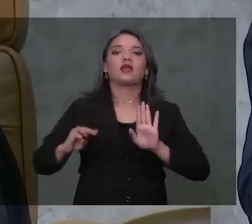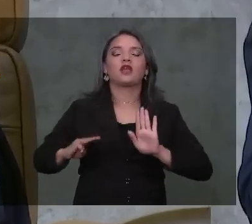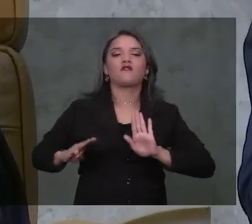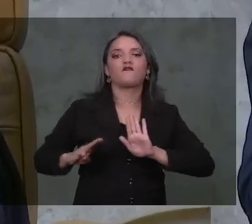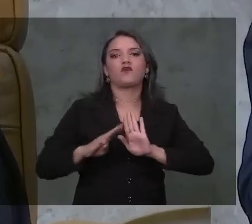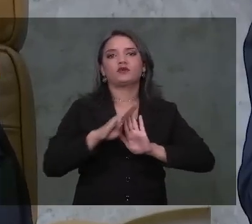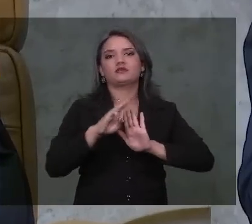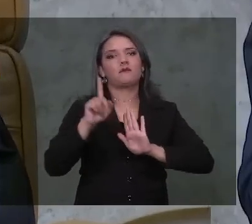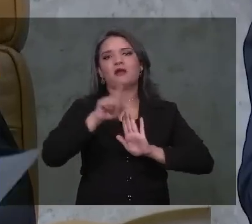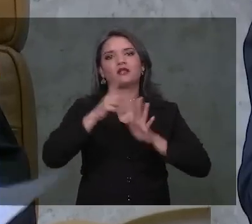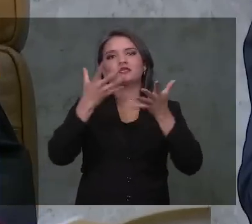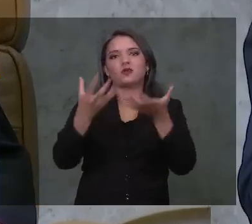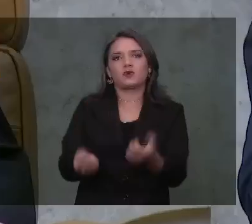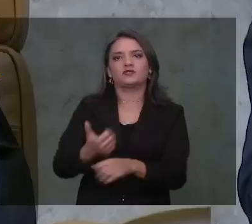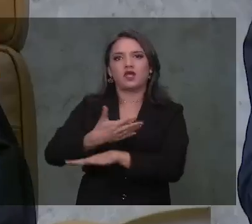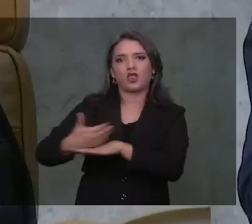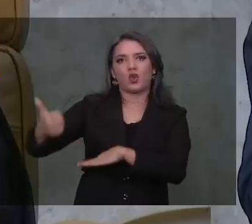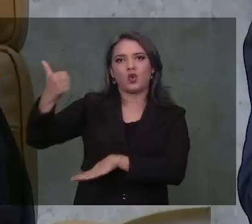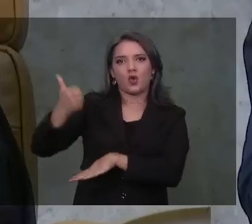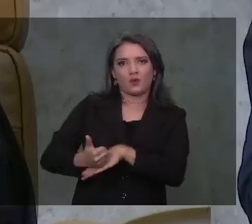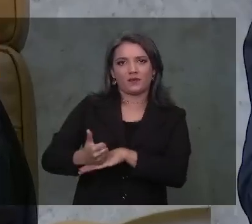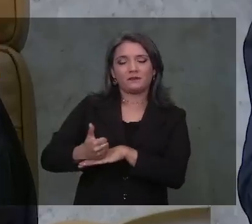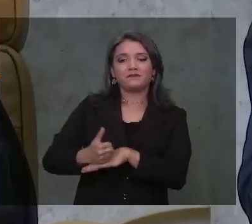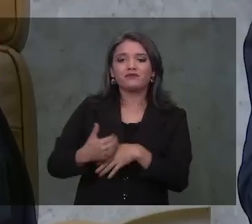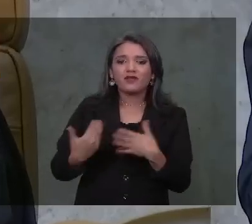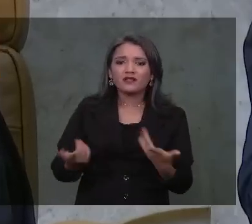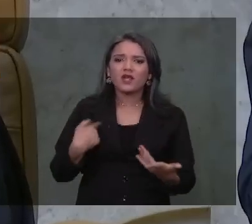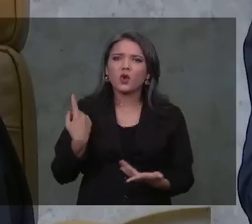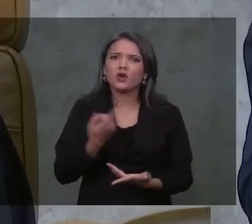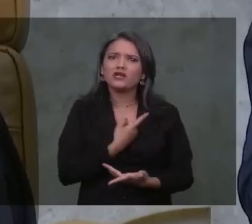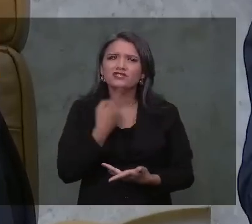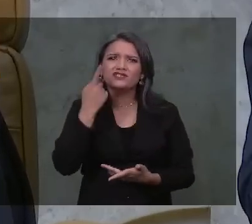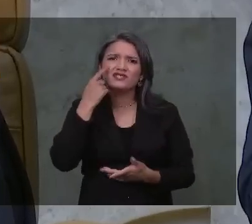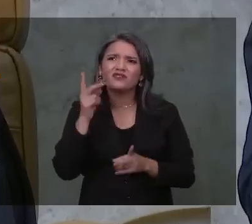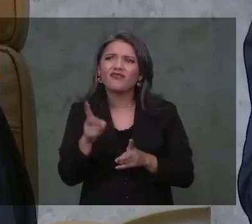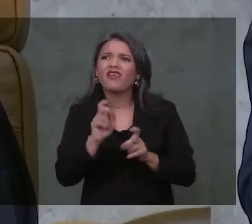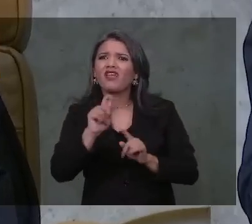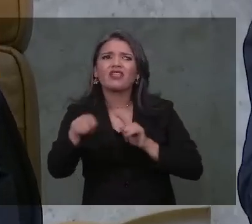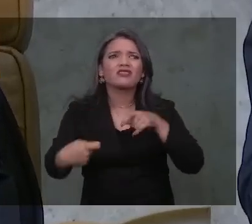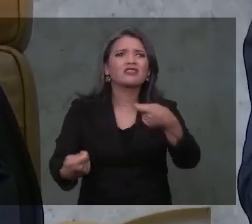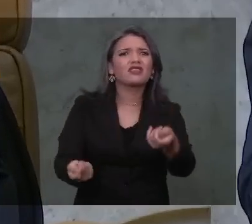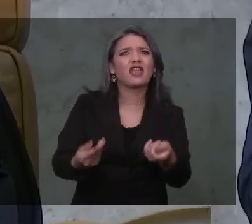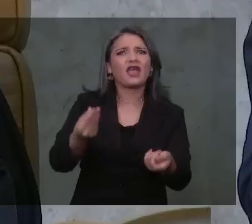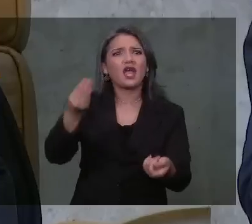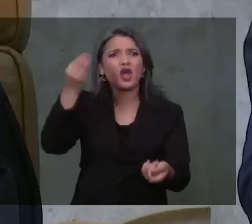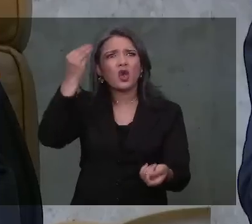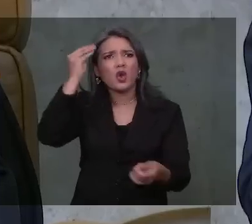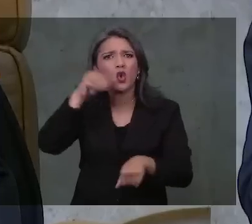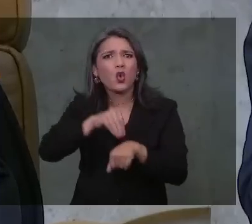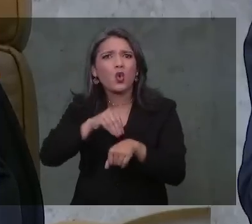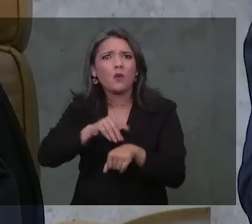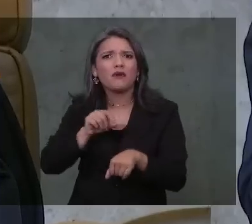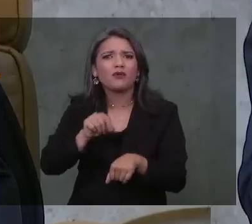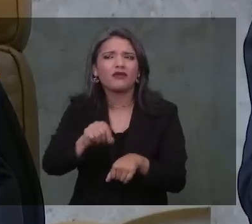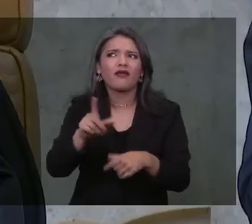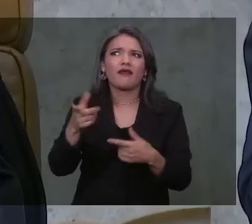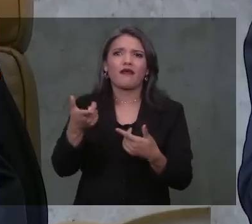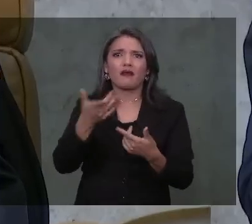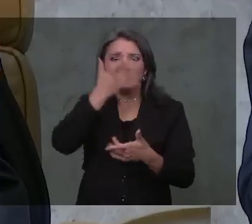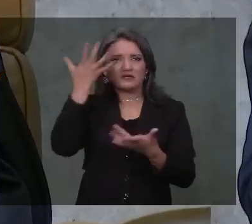ao golpismo. Costumamos identificar os culpados de sempre: extremismo,